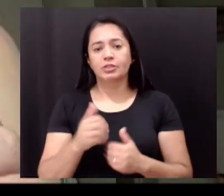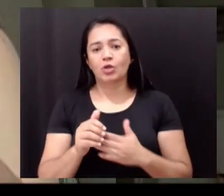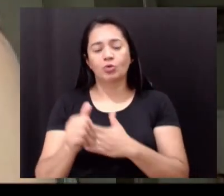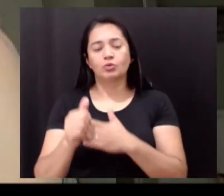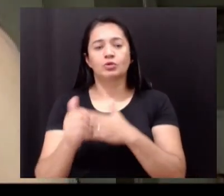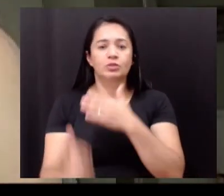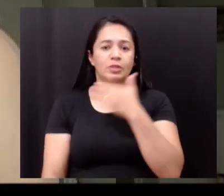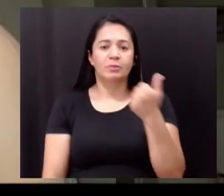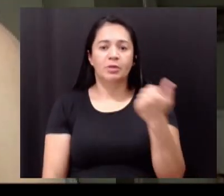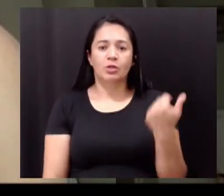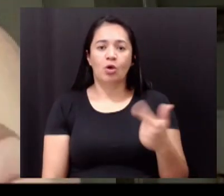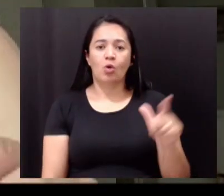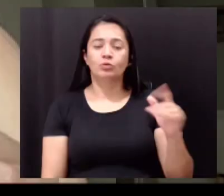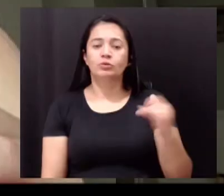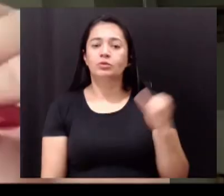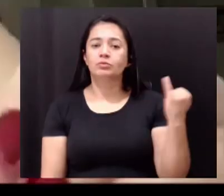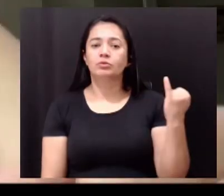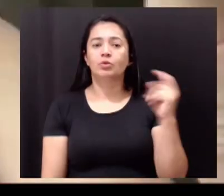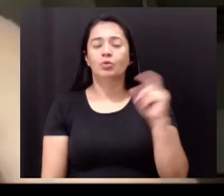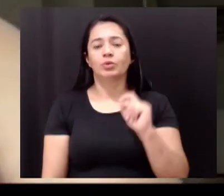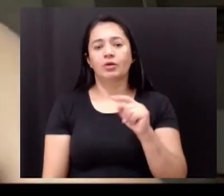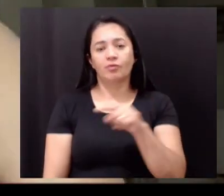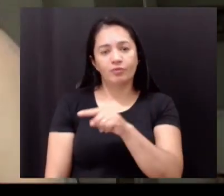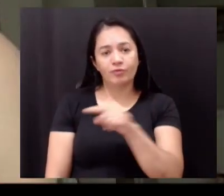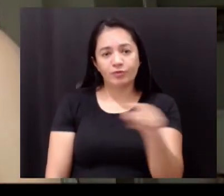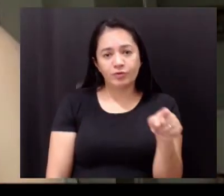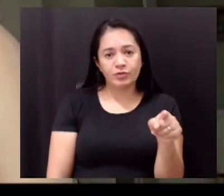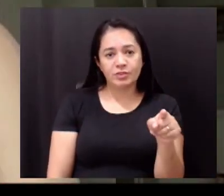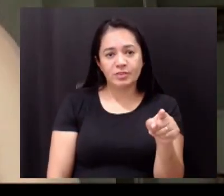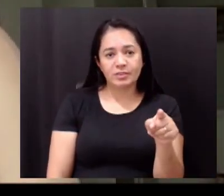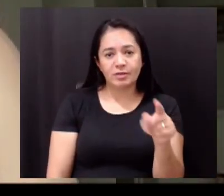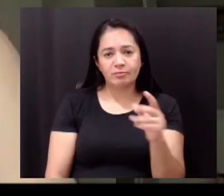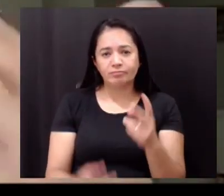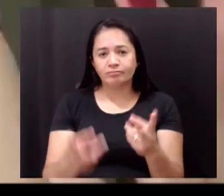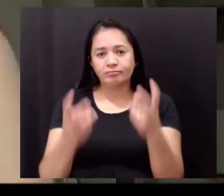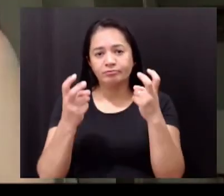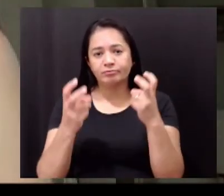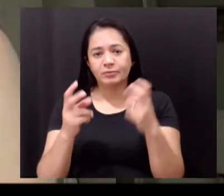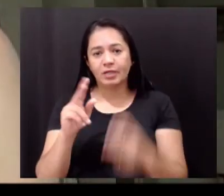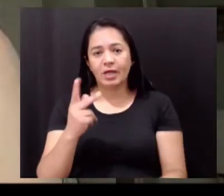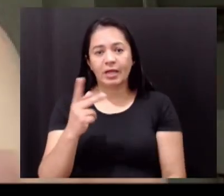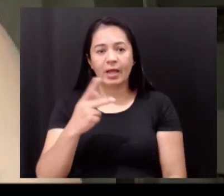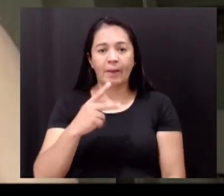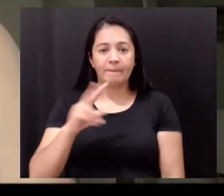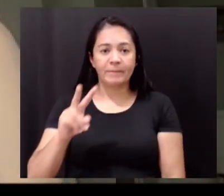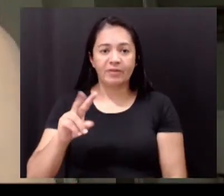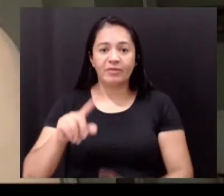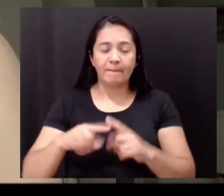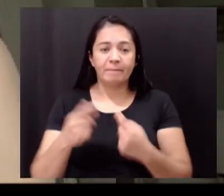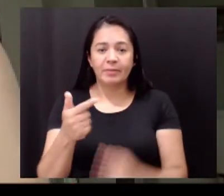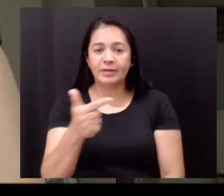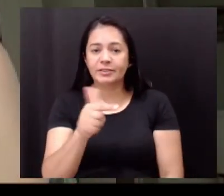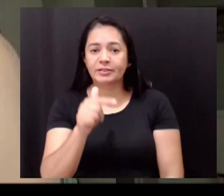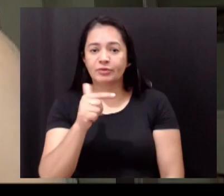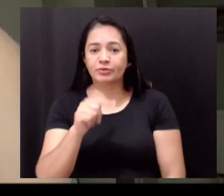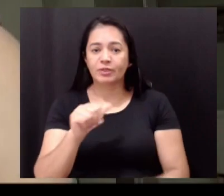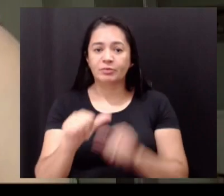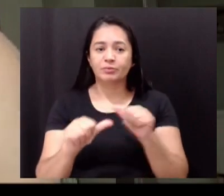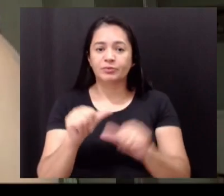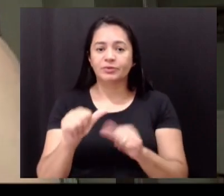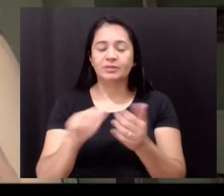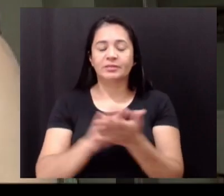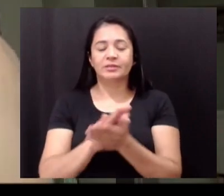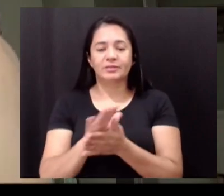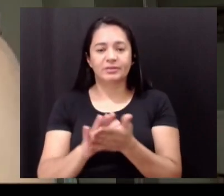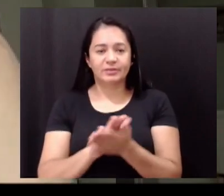importante, quando você é diagnosticada com um HPV e não tem nenhuma alteração ou já apresenta alteração do seu Papa